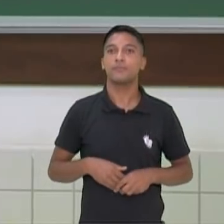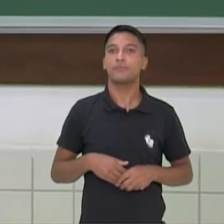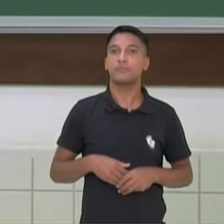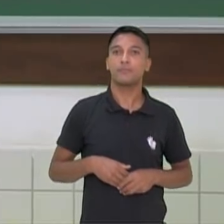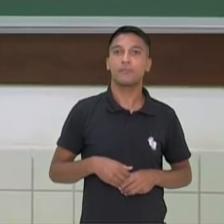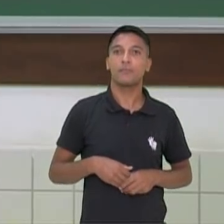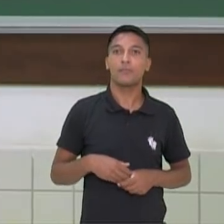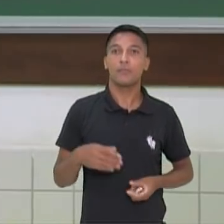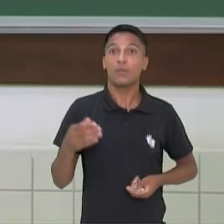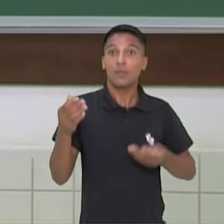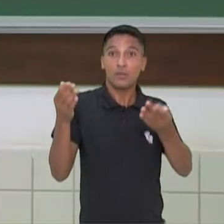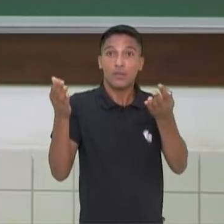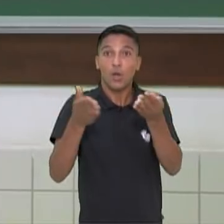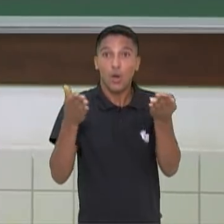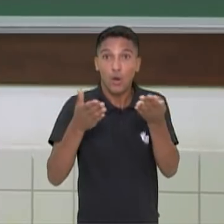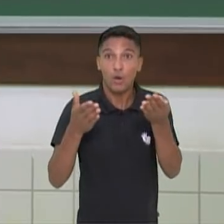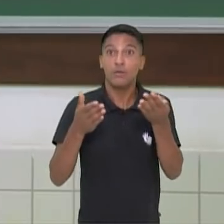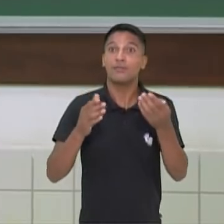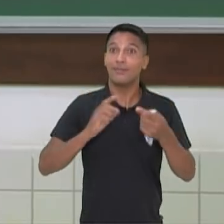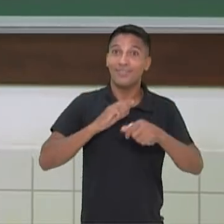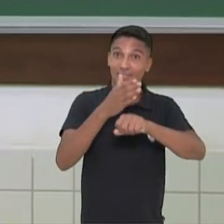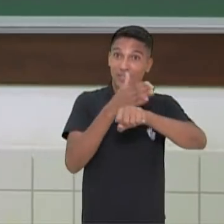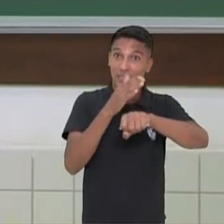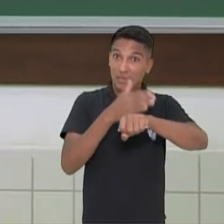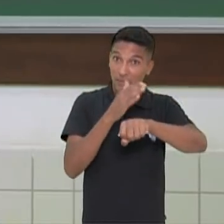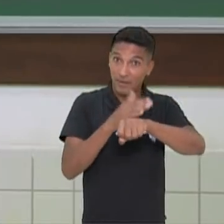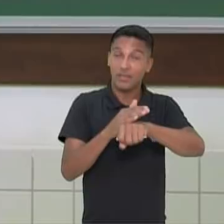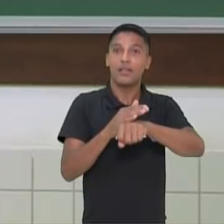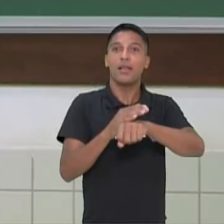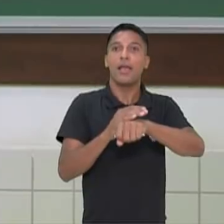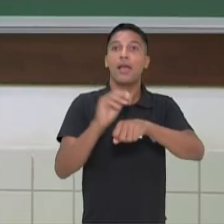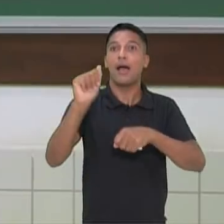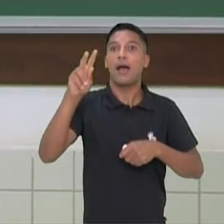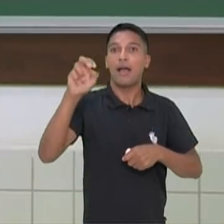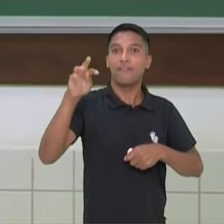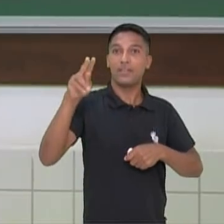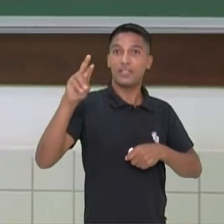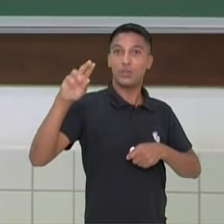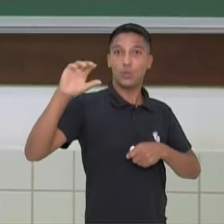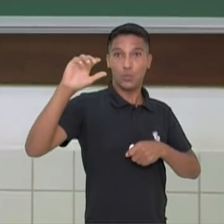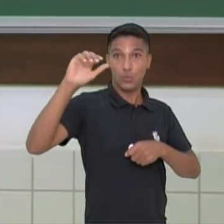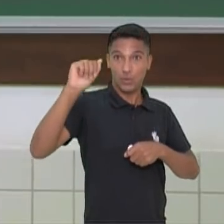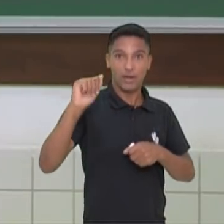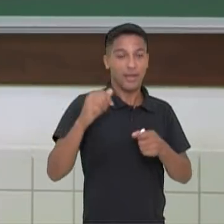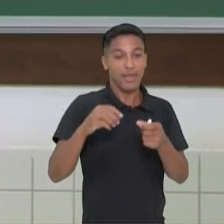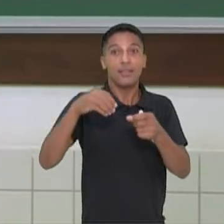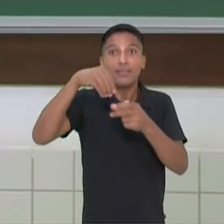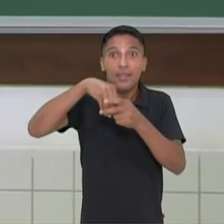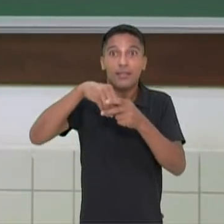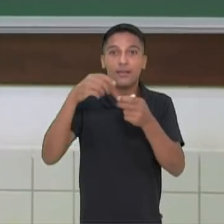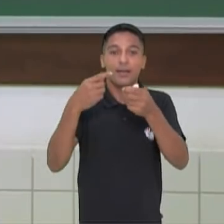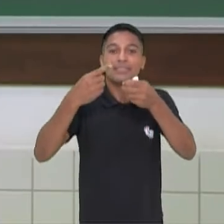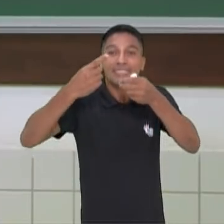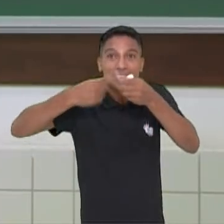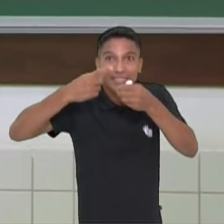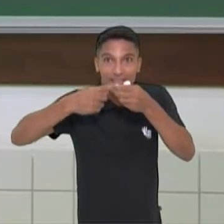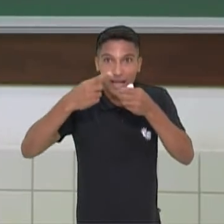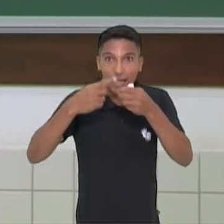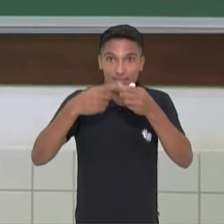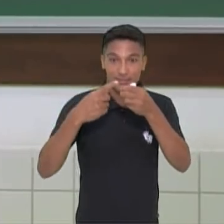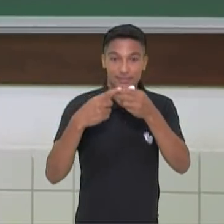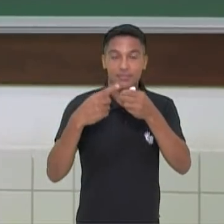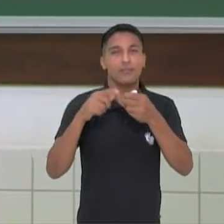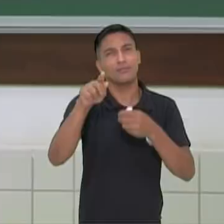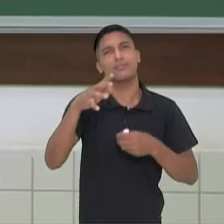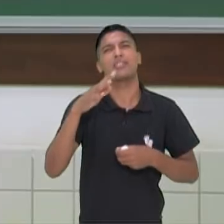de uma atividade de aventura, uma prática de aventura urbana, que eu tenho certeza que é